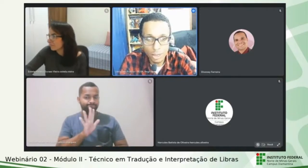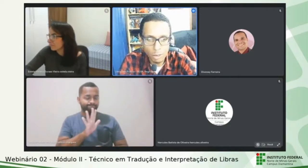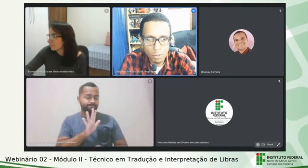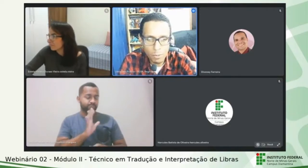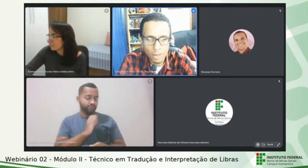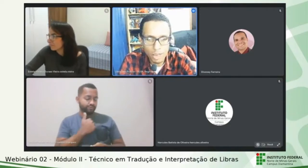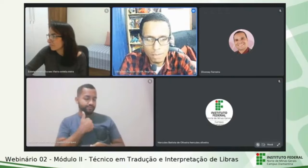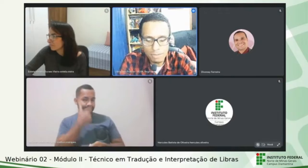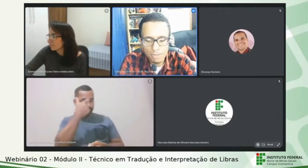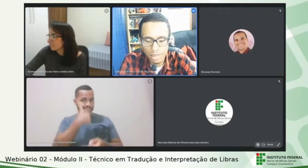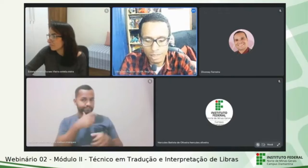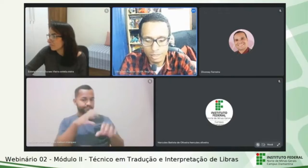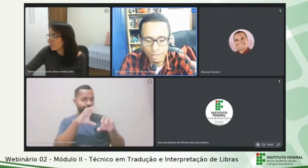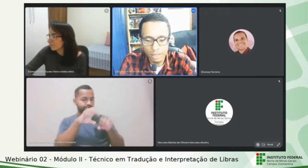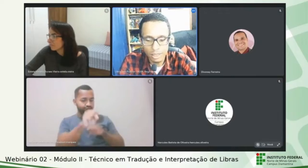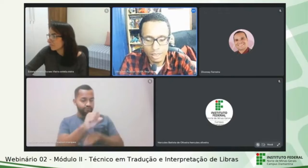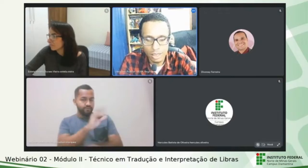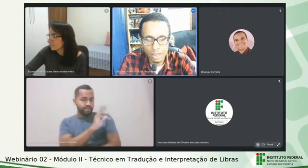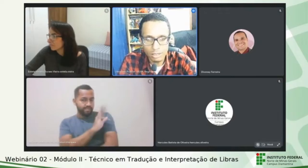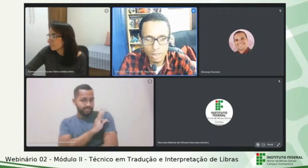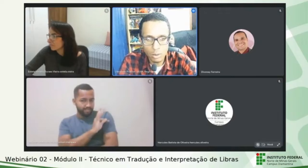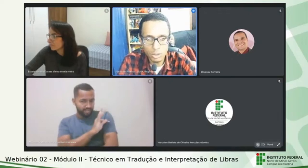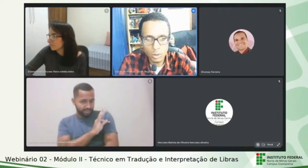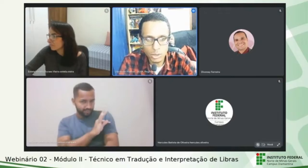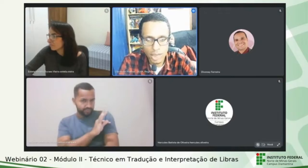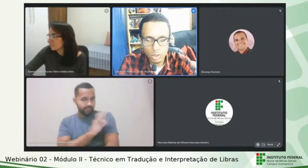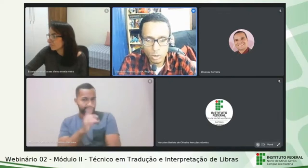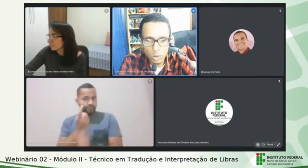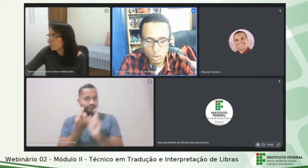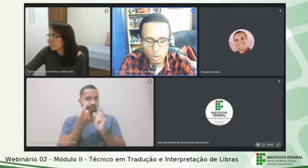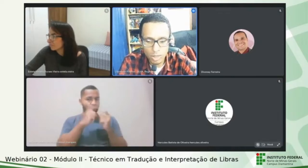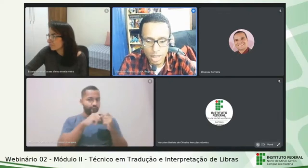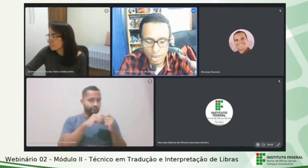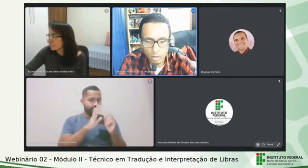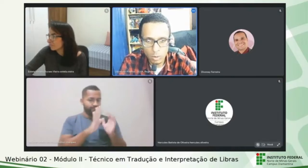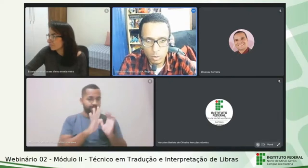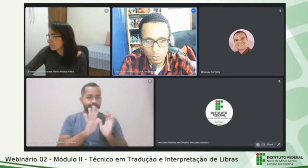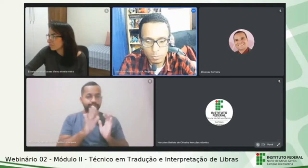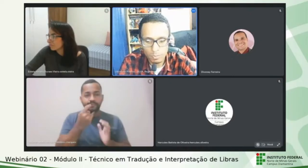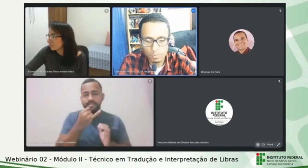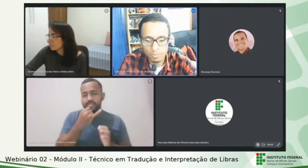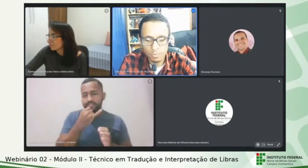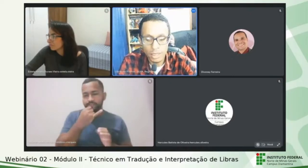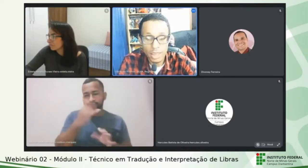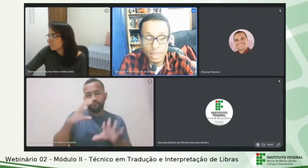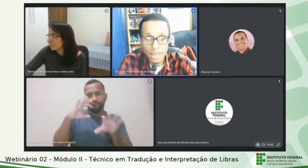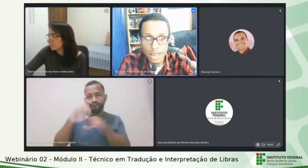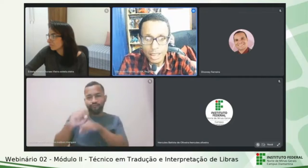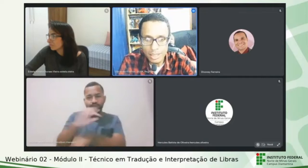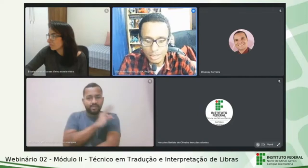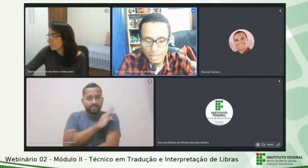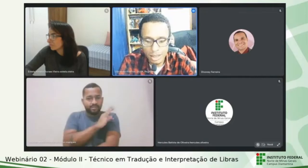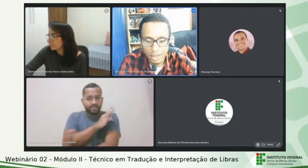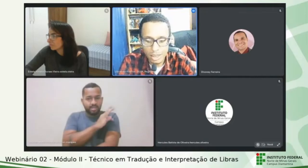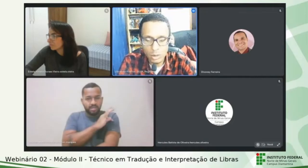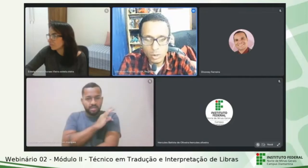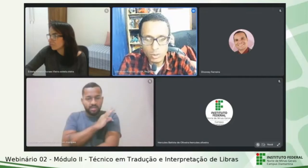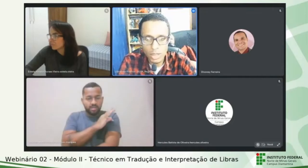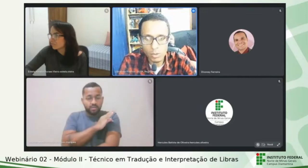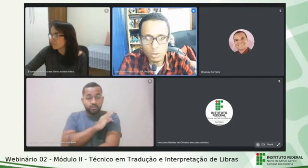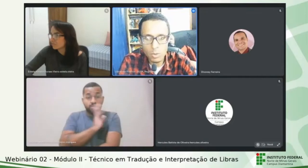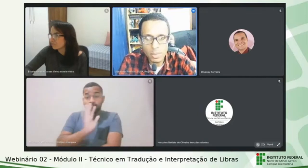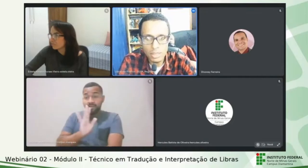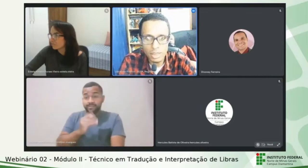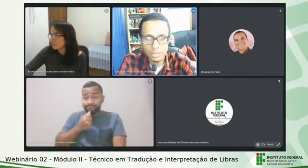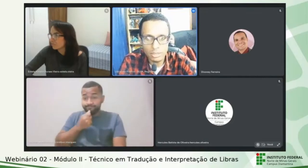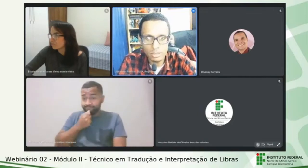vou retomar um pouquinho a minha fala. Se eu estou saindo do curso técnico e ainda eu não tenho